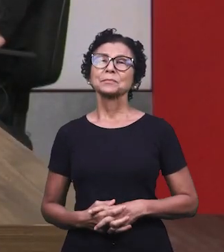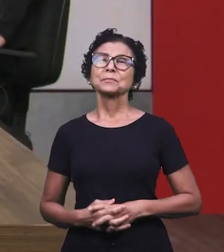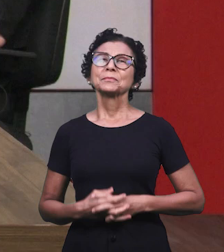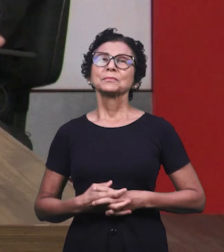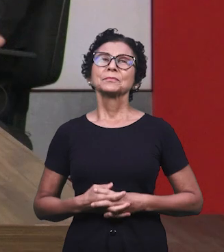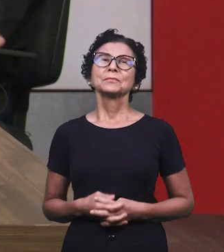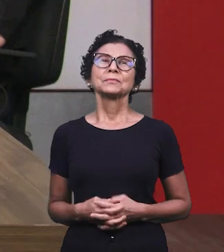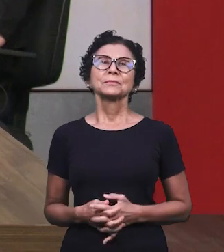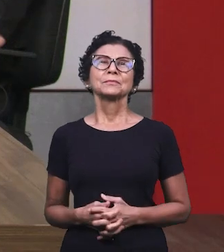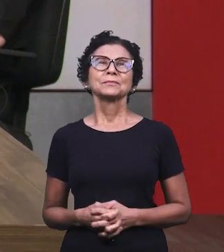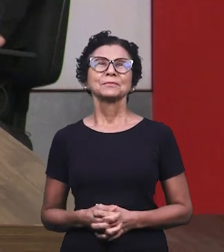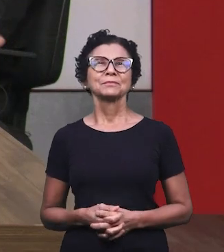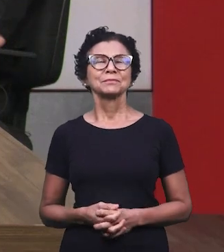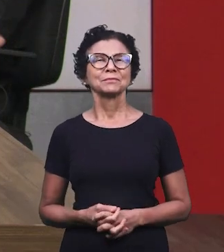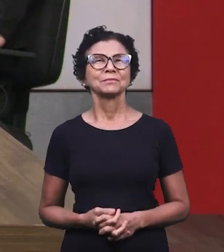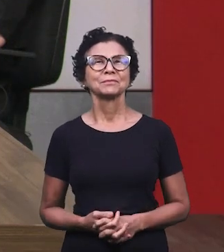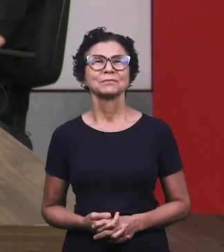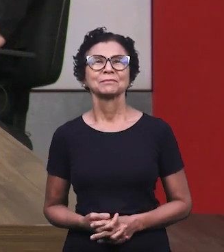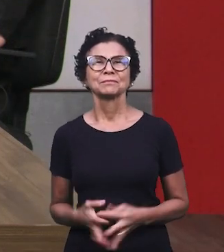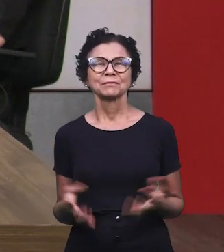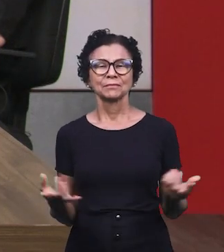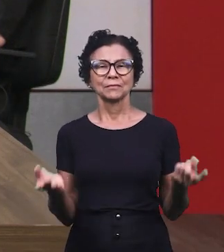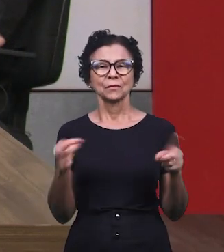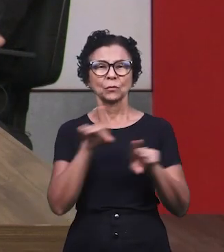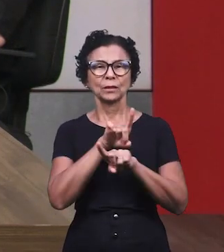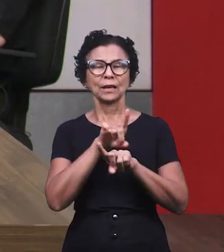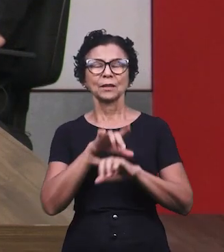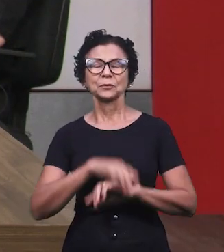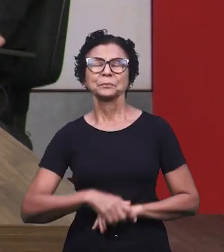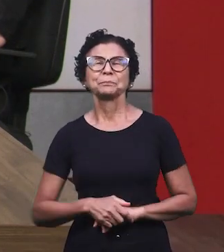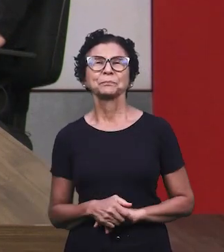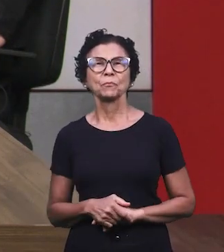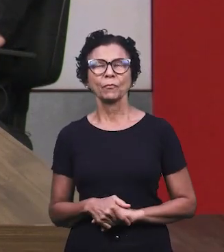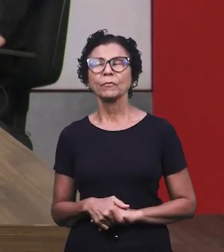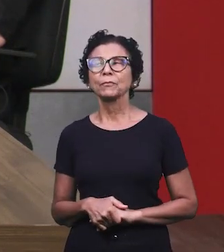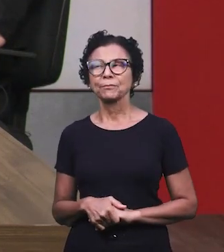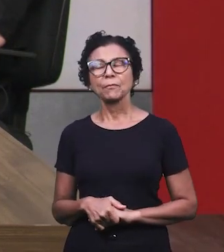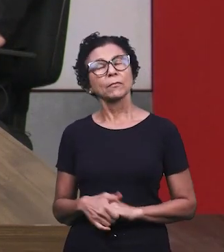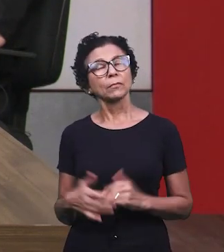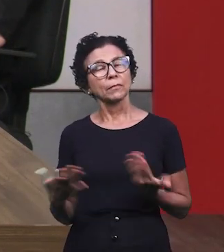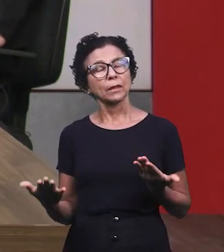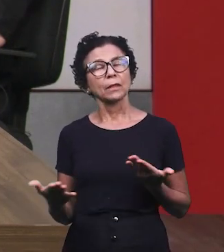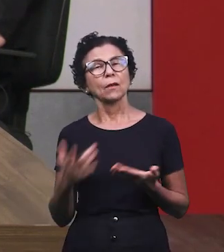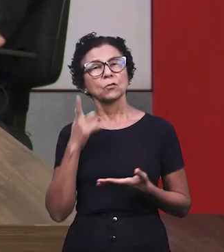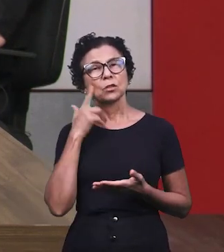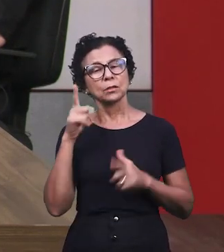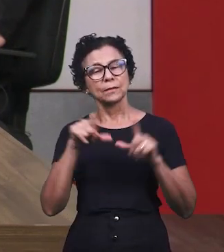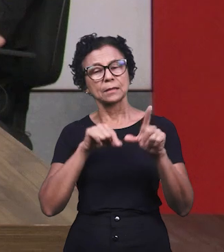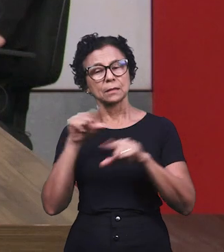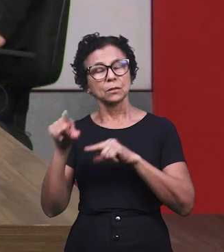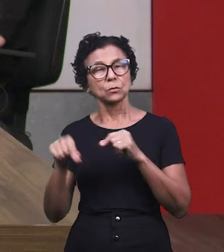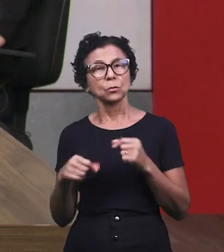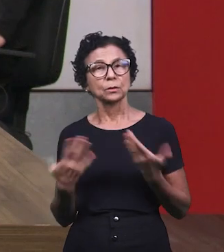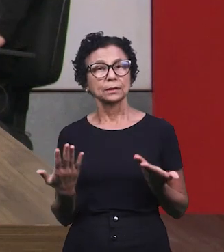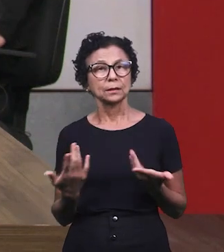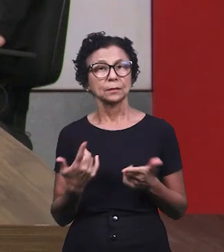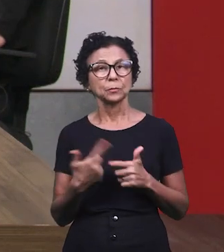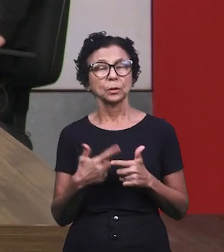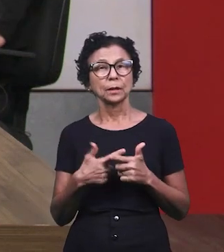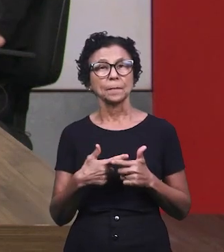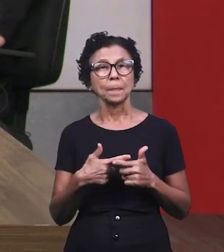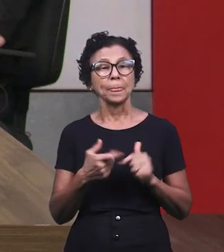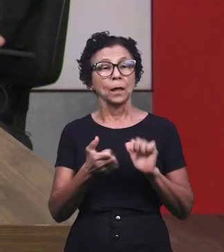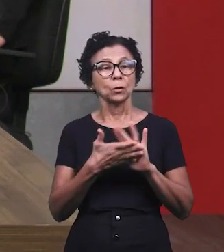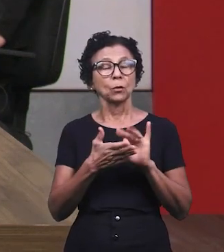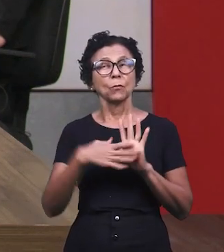essas escolhas porque os louvores são revelados. Isso é uma bênção. Por que colocou que a paz veio reinar? Podia ter